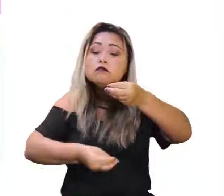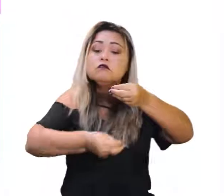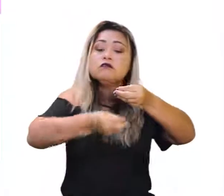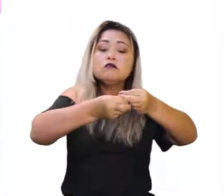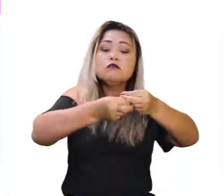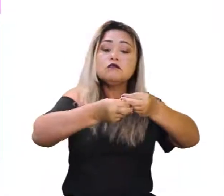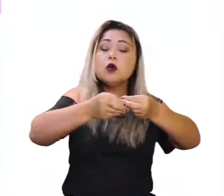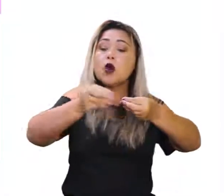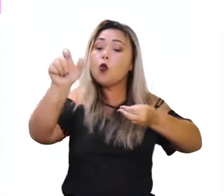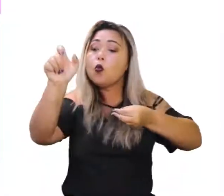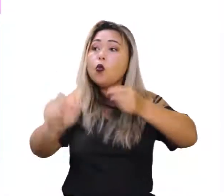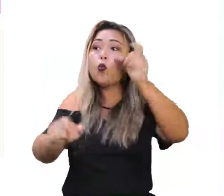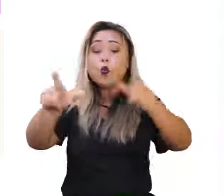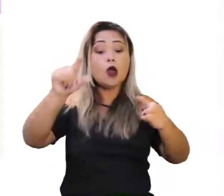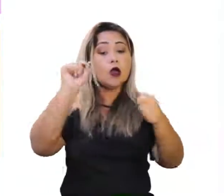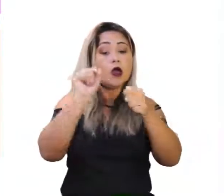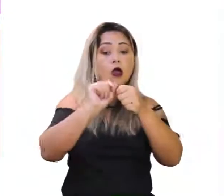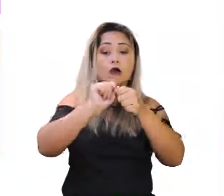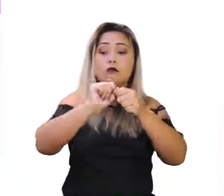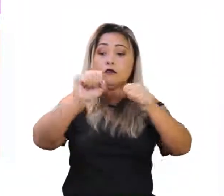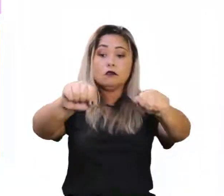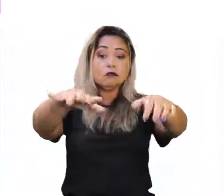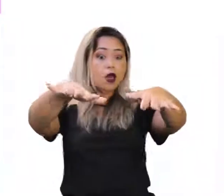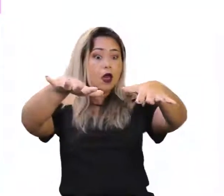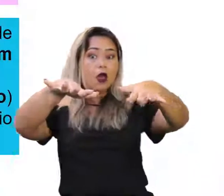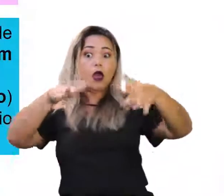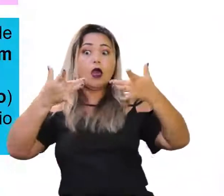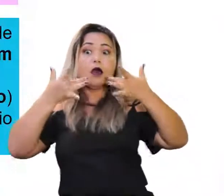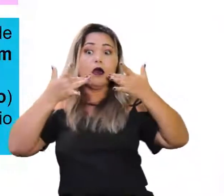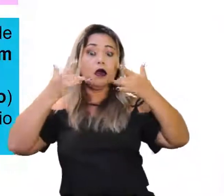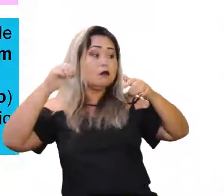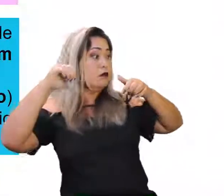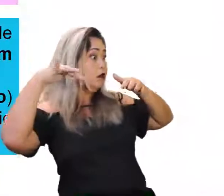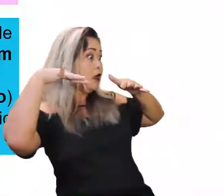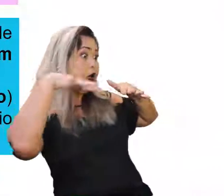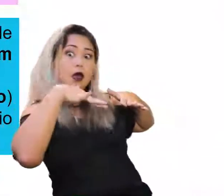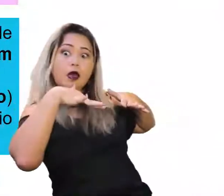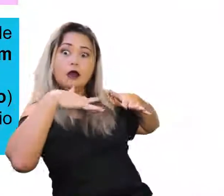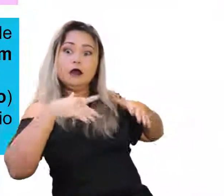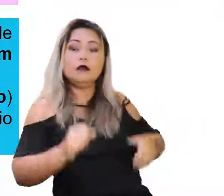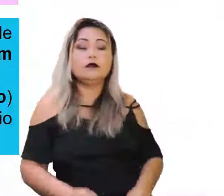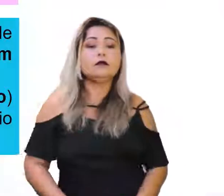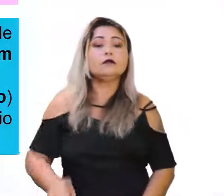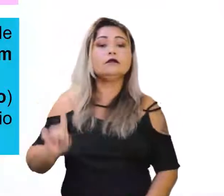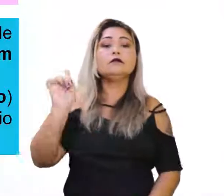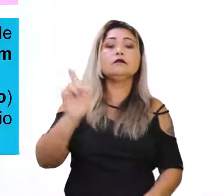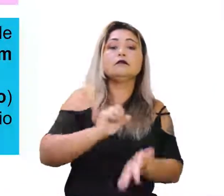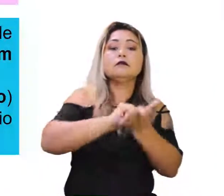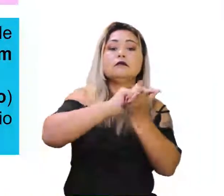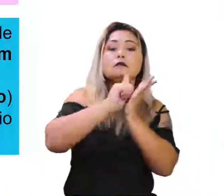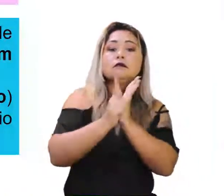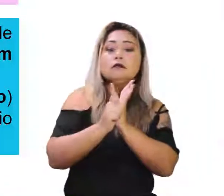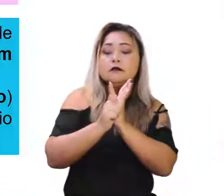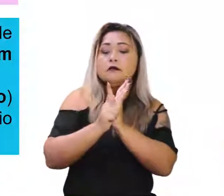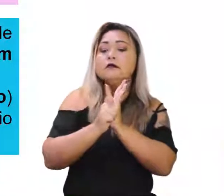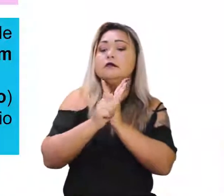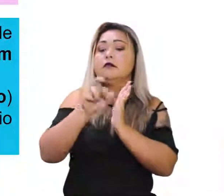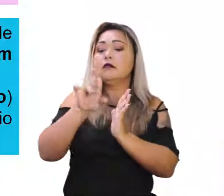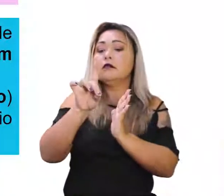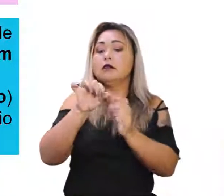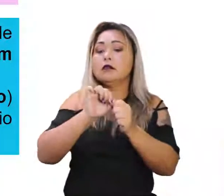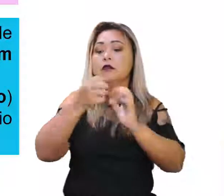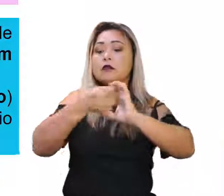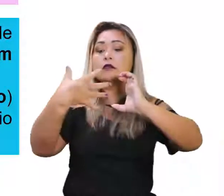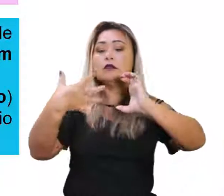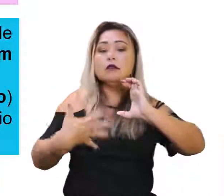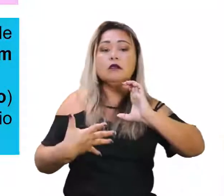complementado pela atuação dos atores no espetáculo teatral. Perfeito. O gênero dramático também